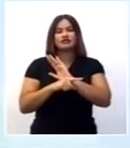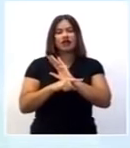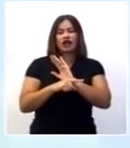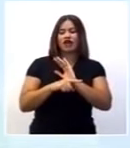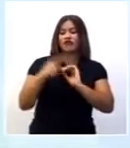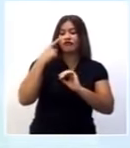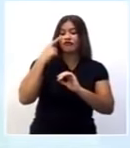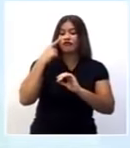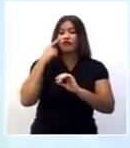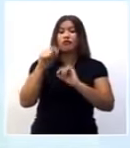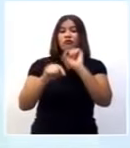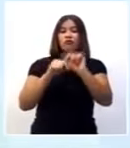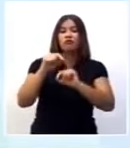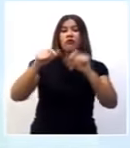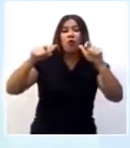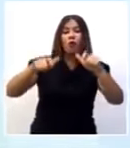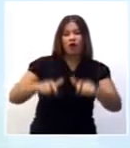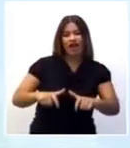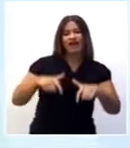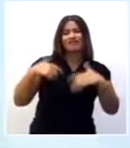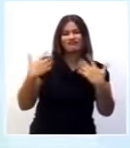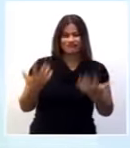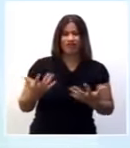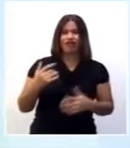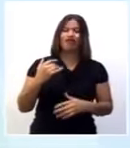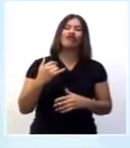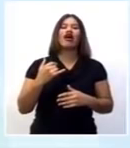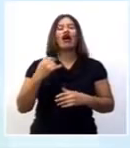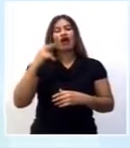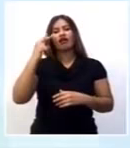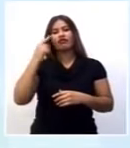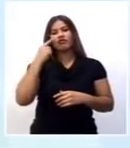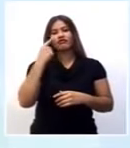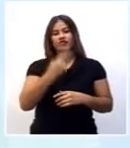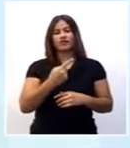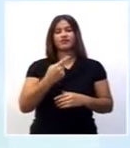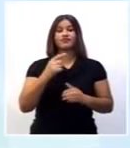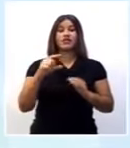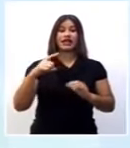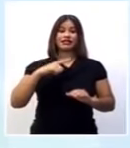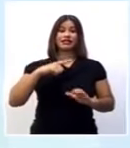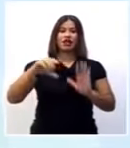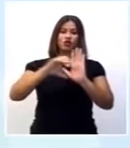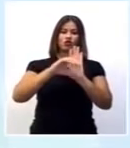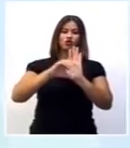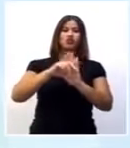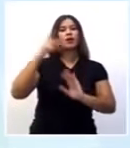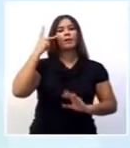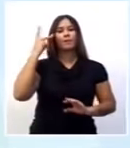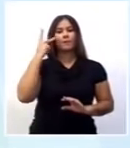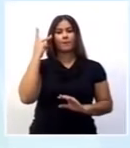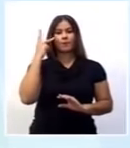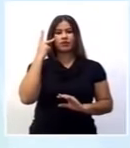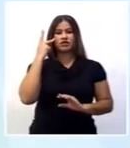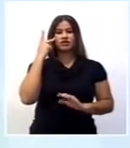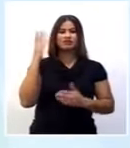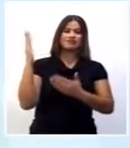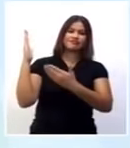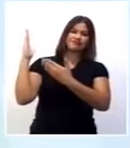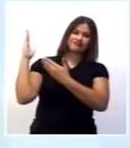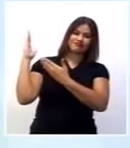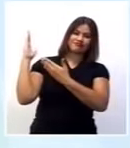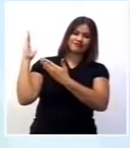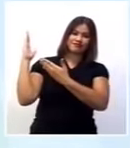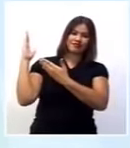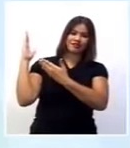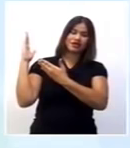fontes históricas. São essas duas habilidades, elas estão presentes no currículo paulista. Com esse QR Code que está aparecendo na tela, vocês